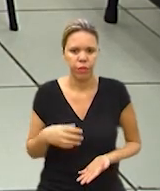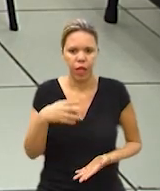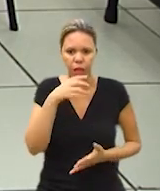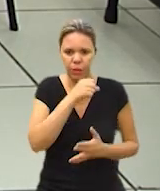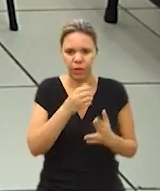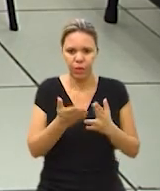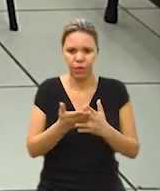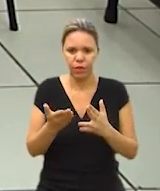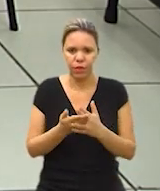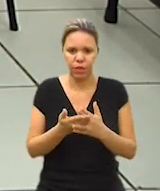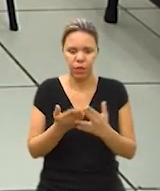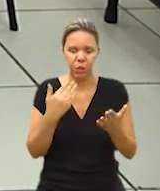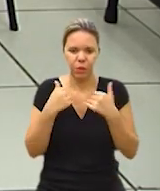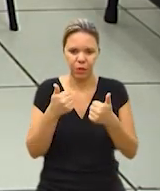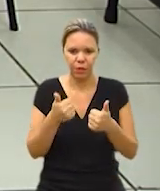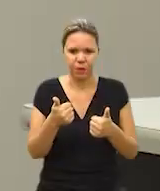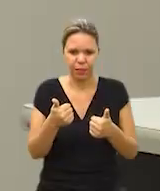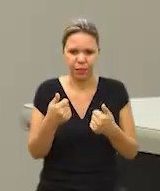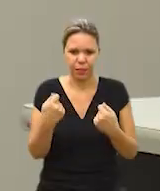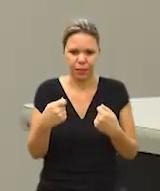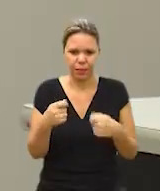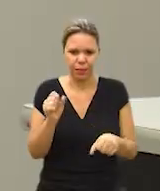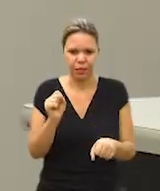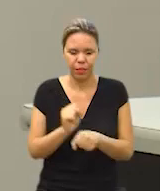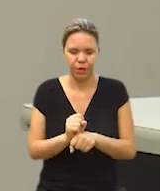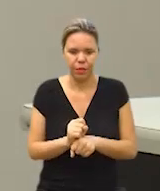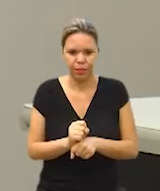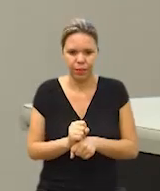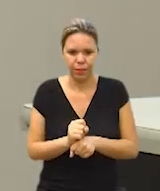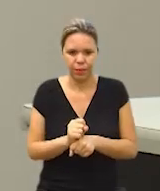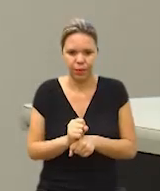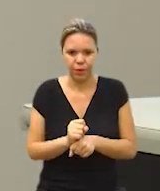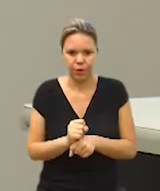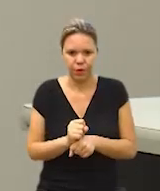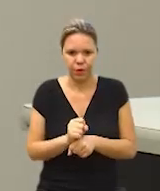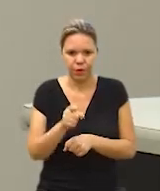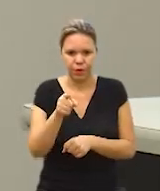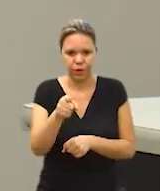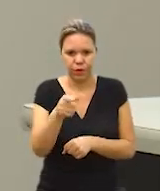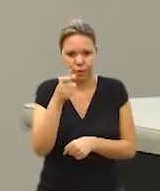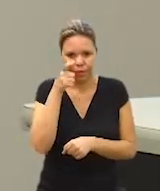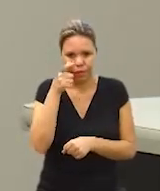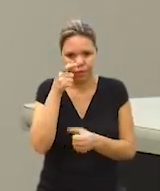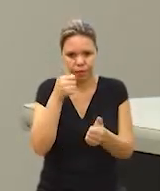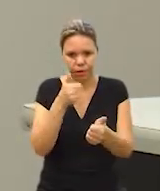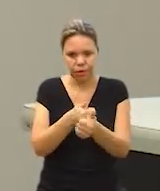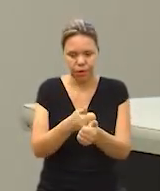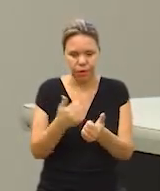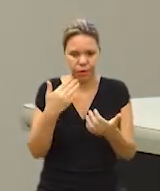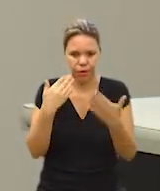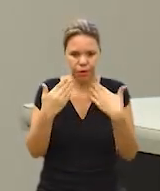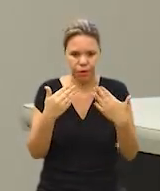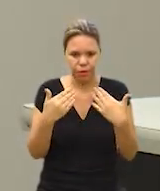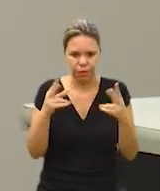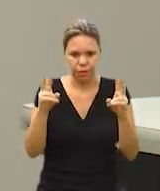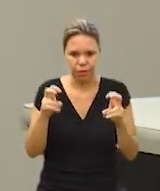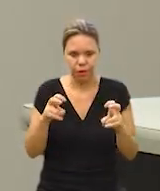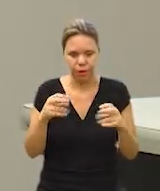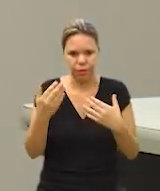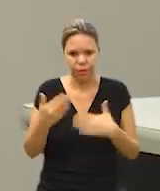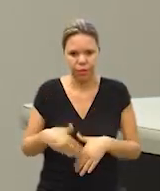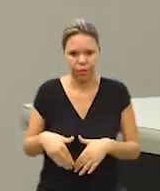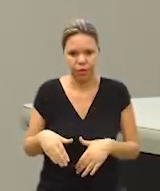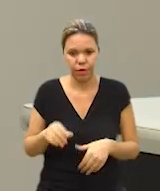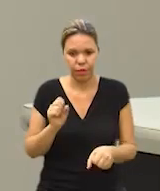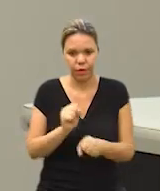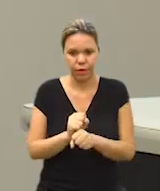intervalo rapidinho, nosso papo tá bom, mas eu preciso fazer uma pausinha. É rapidinho, você que está acompanhando esse bate-papo sobre o exame da ordem,